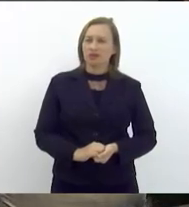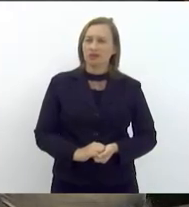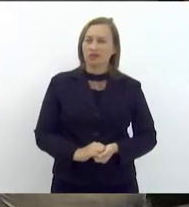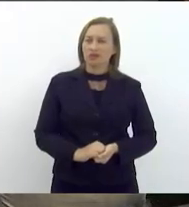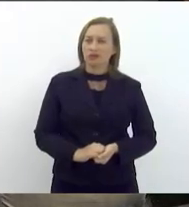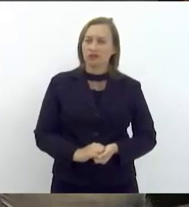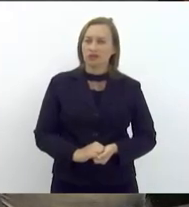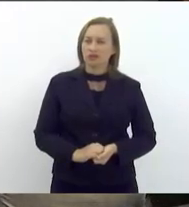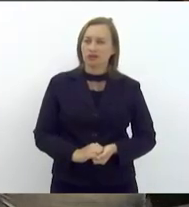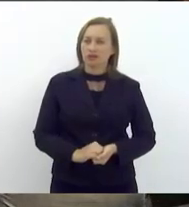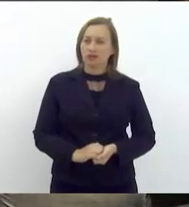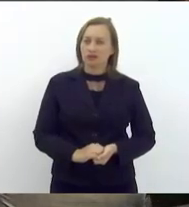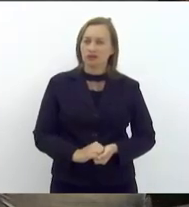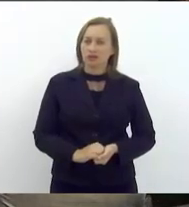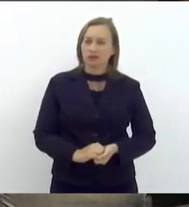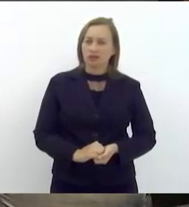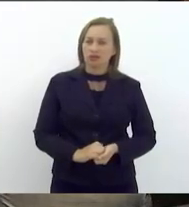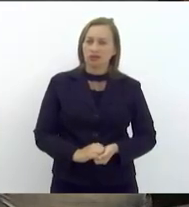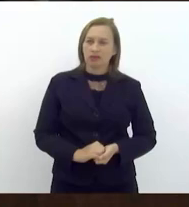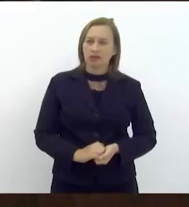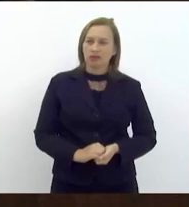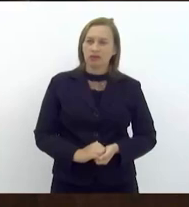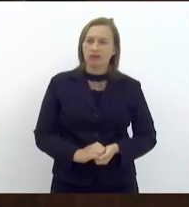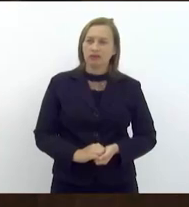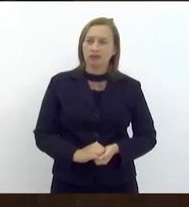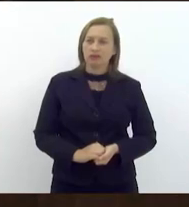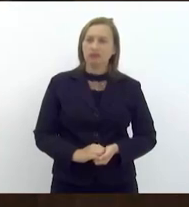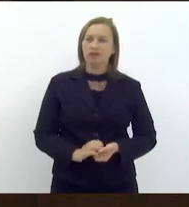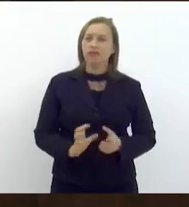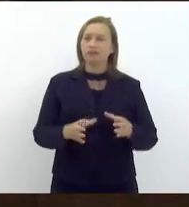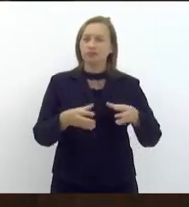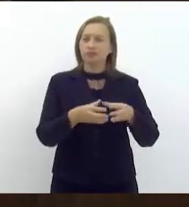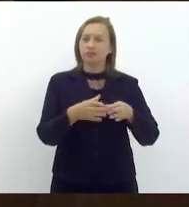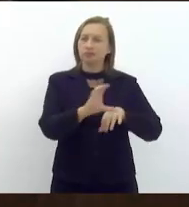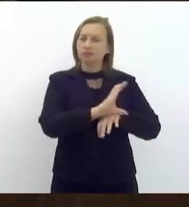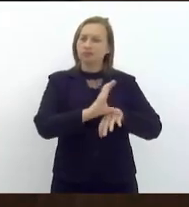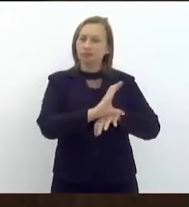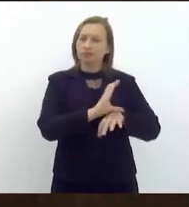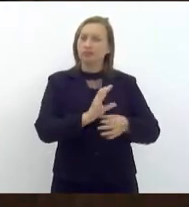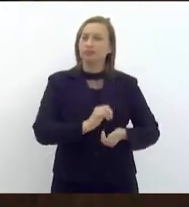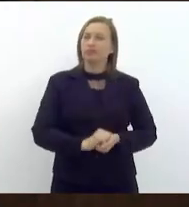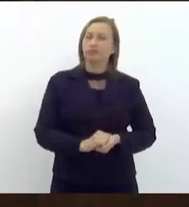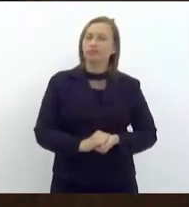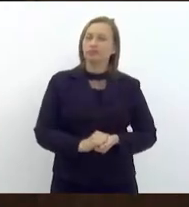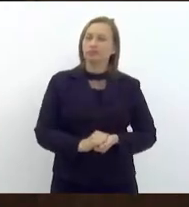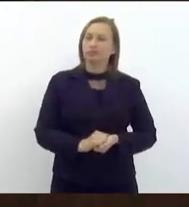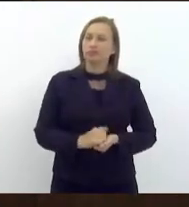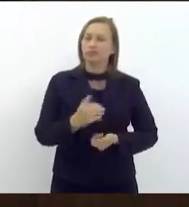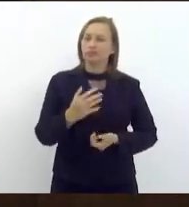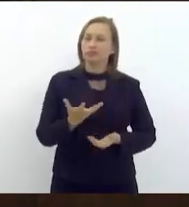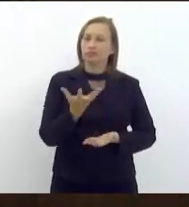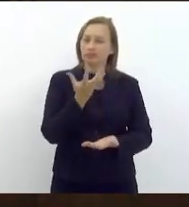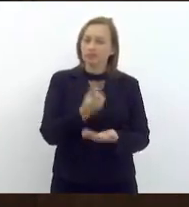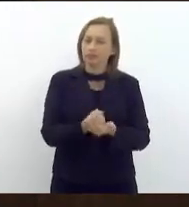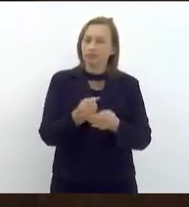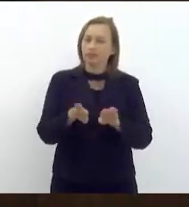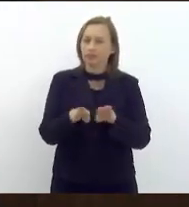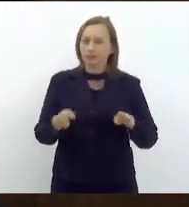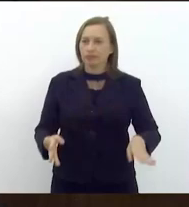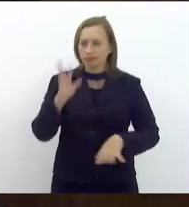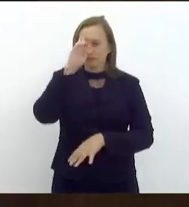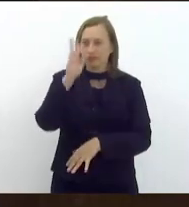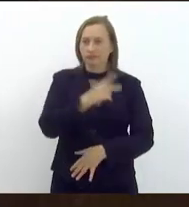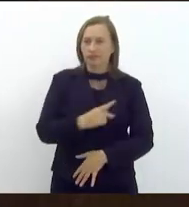Presidente parecer é pela constitucionalidade Eu queria que a mesa registrasse o presidente